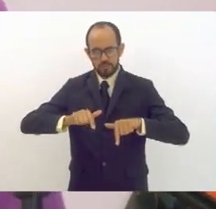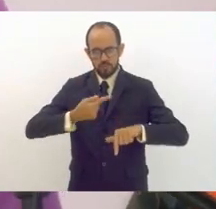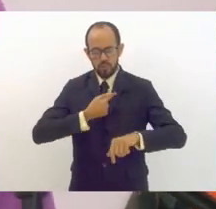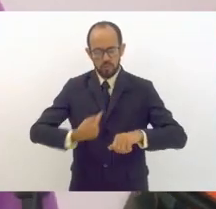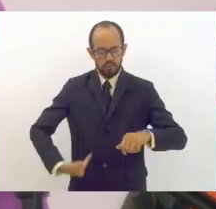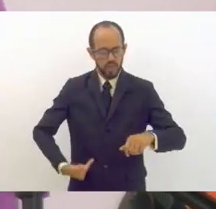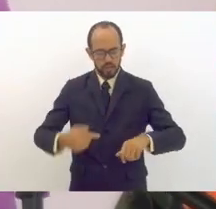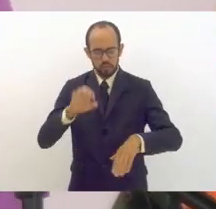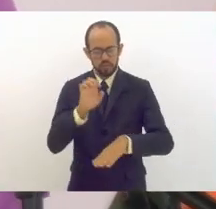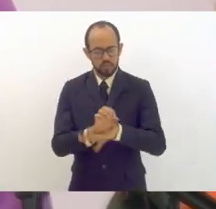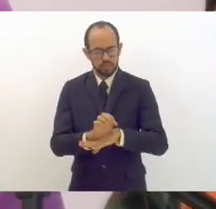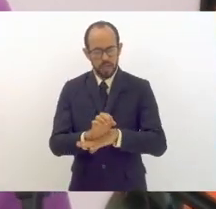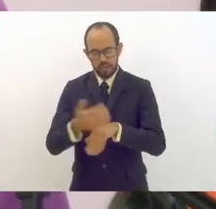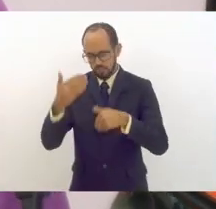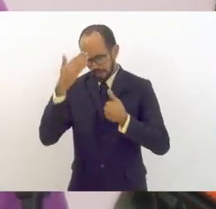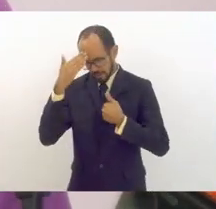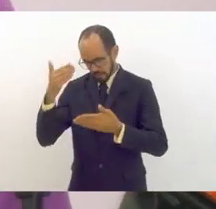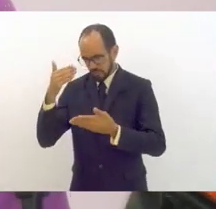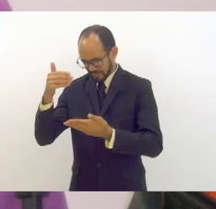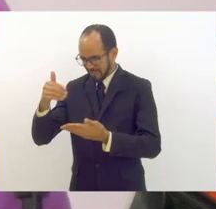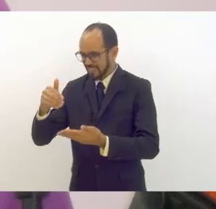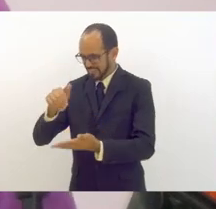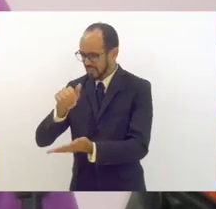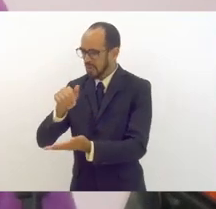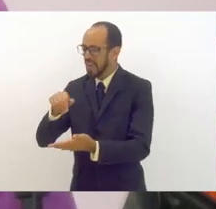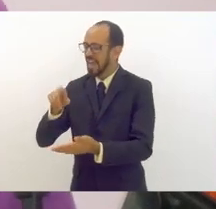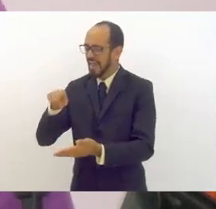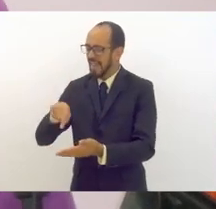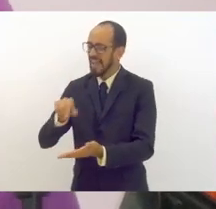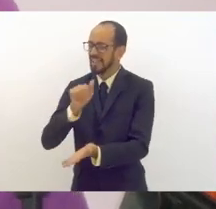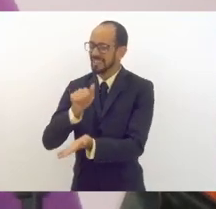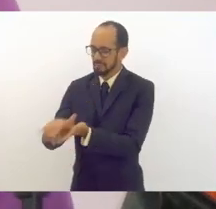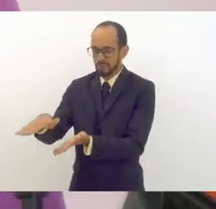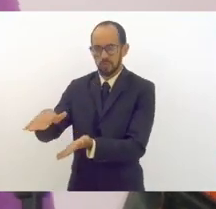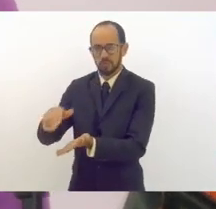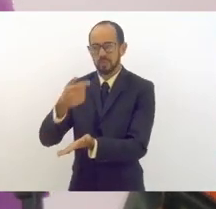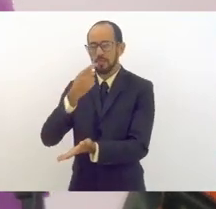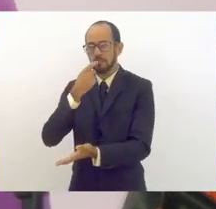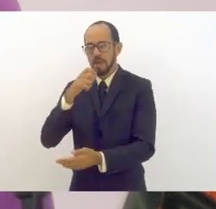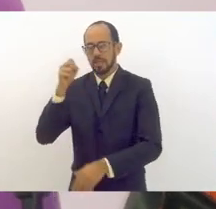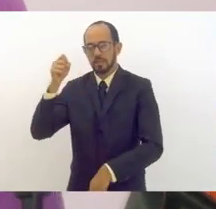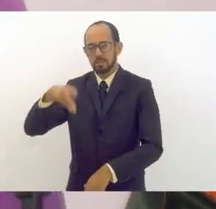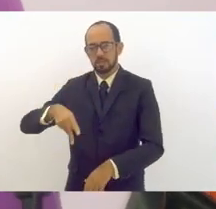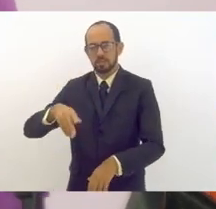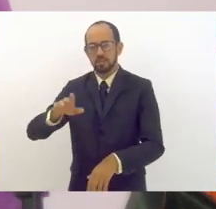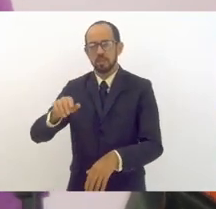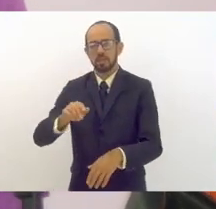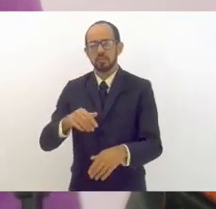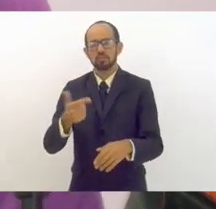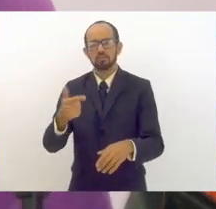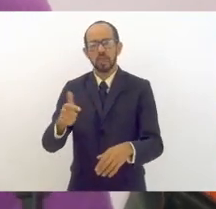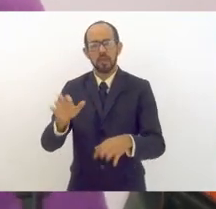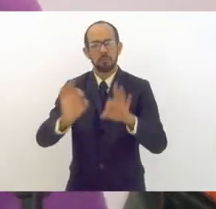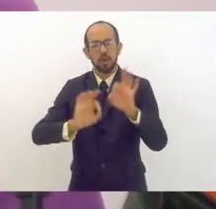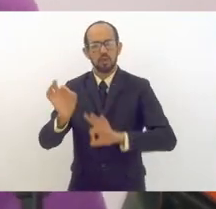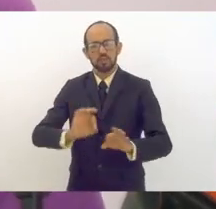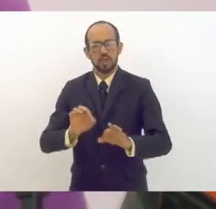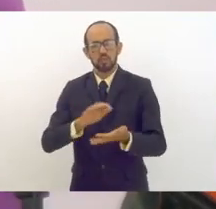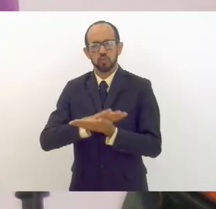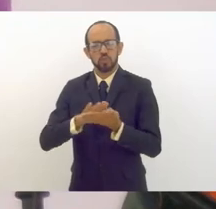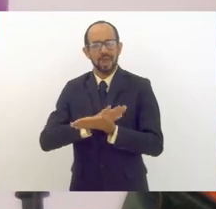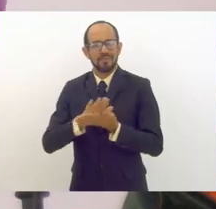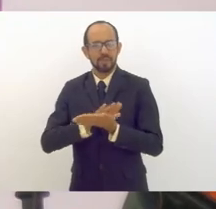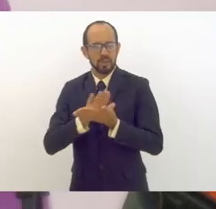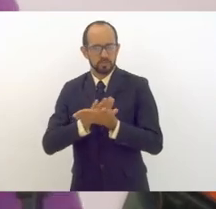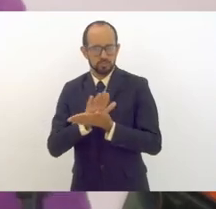Estado e da Justiça é demitir esses companheiros próximos de se aposentar, e nenhum projeto de revitalização da animação